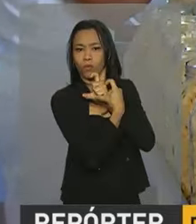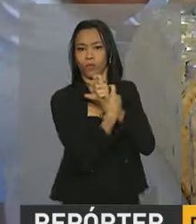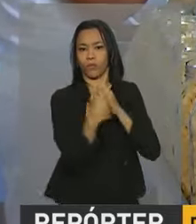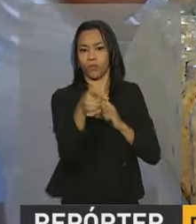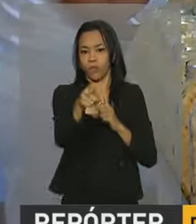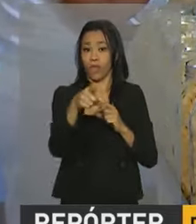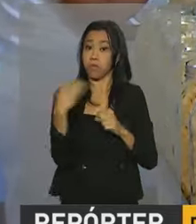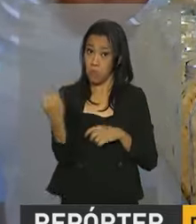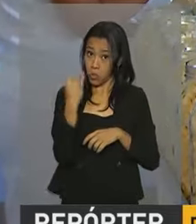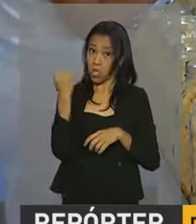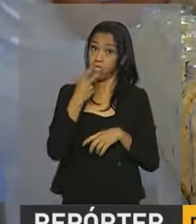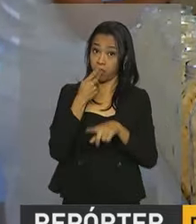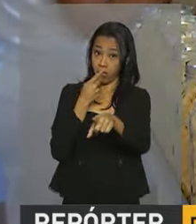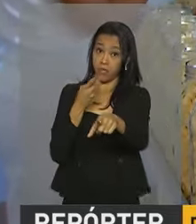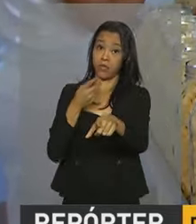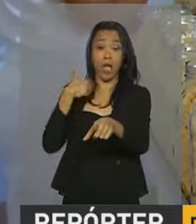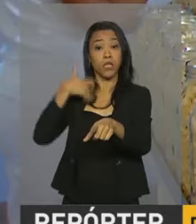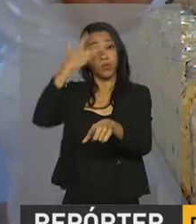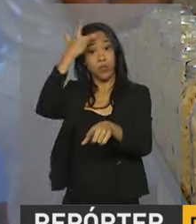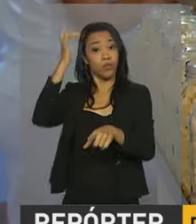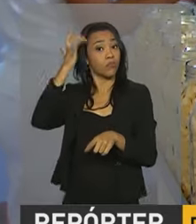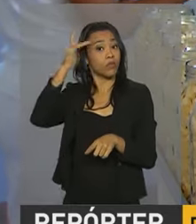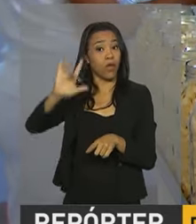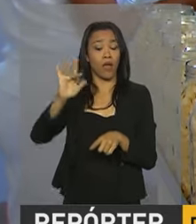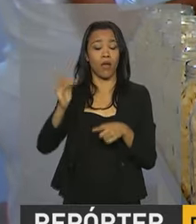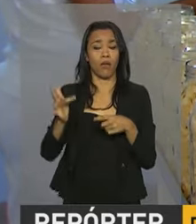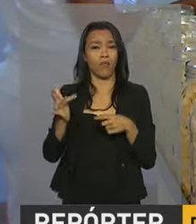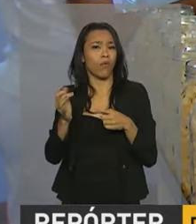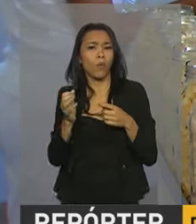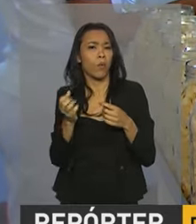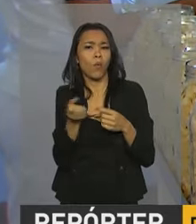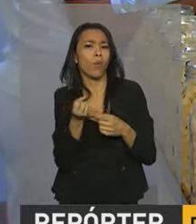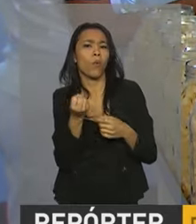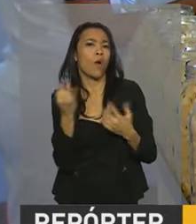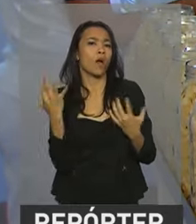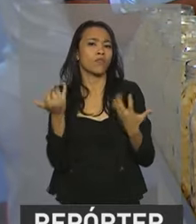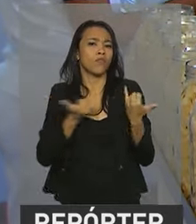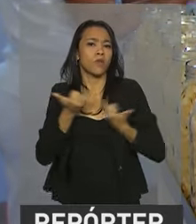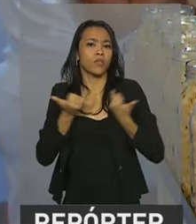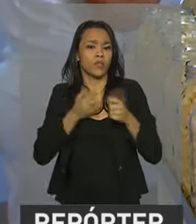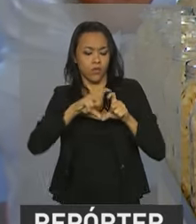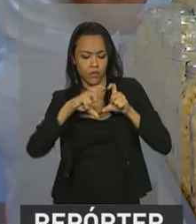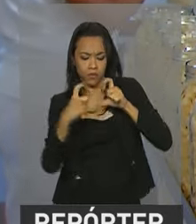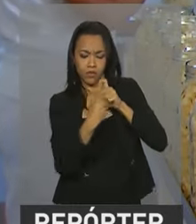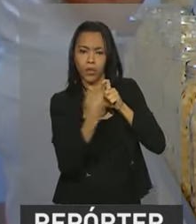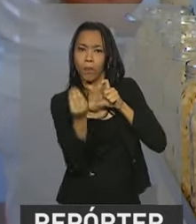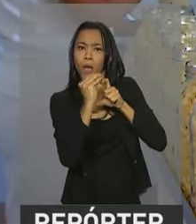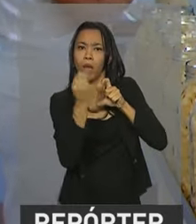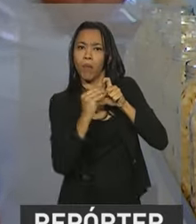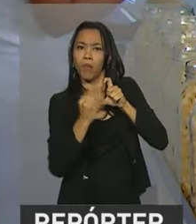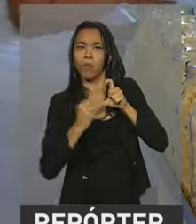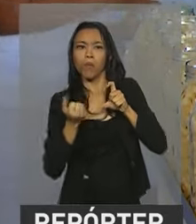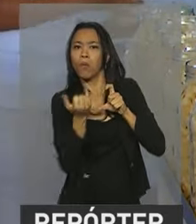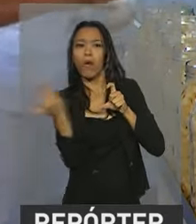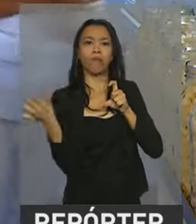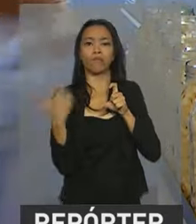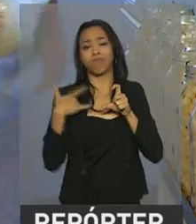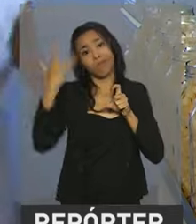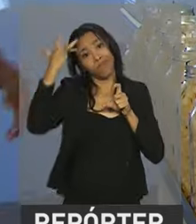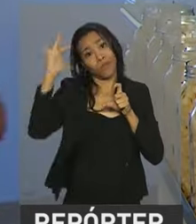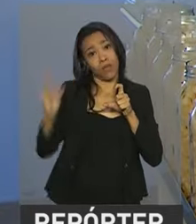tem muita gente que não sabe o que que tem que tipo de informação que você tem que passar no rótulo né E aí